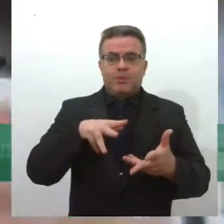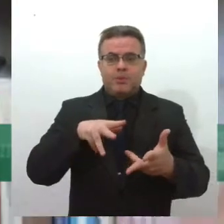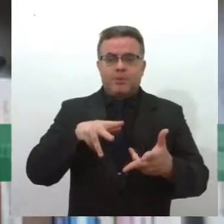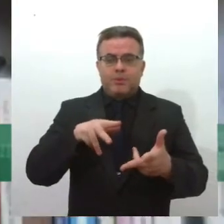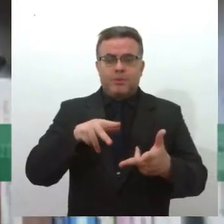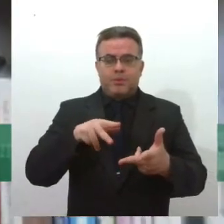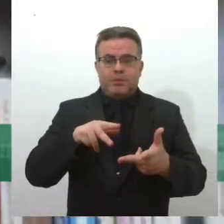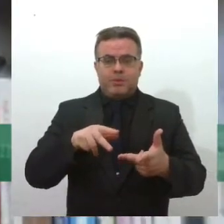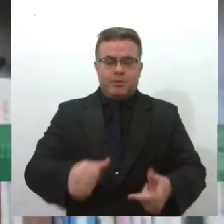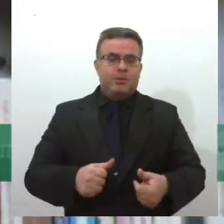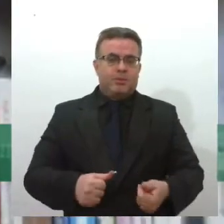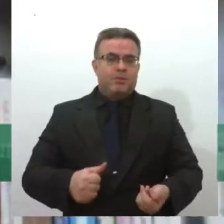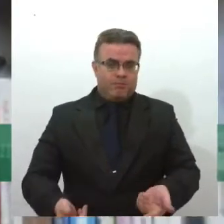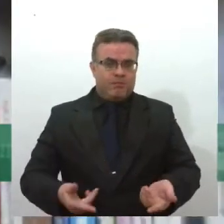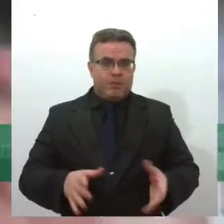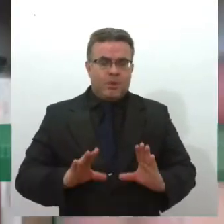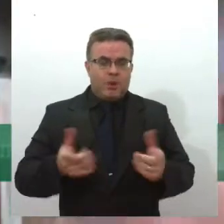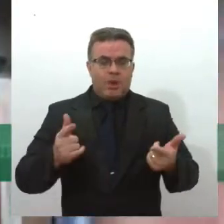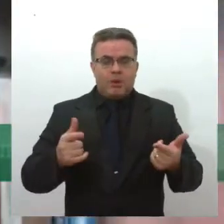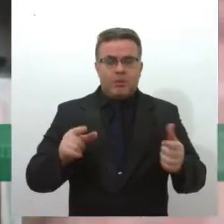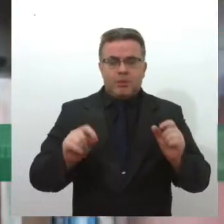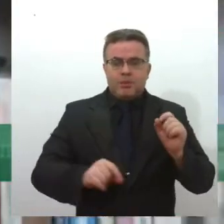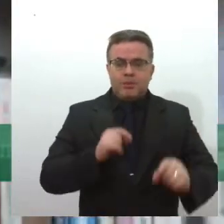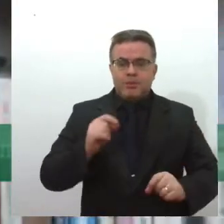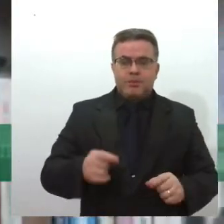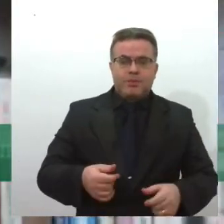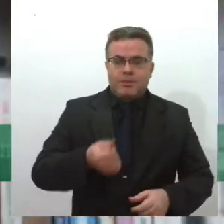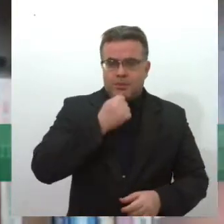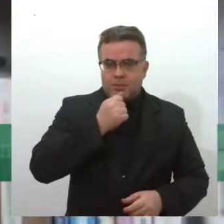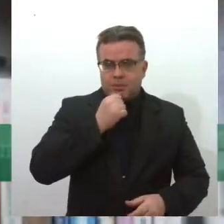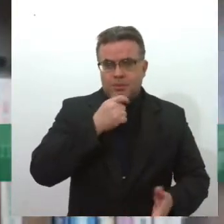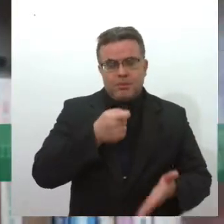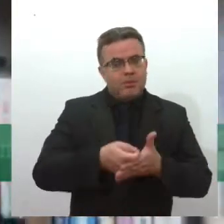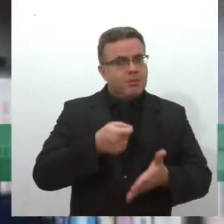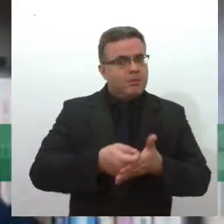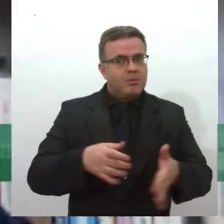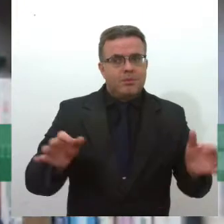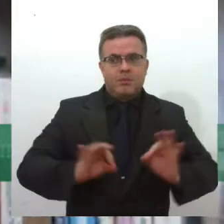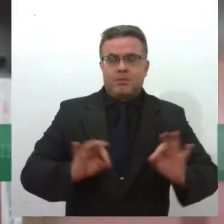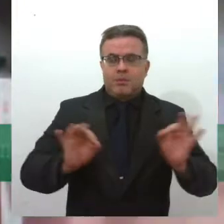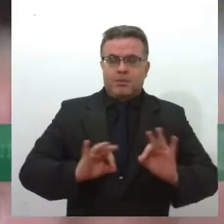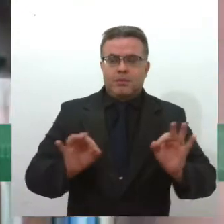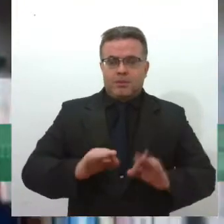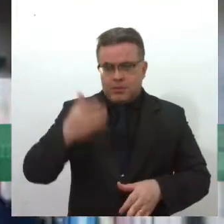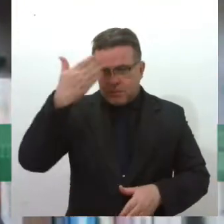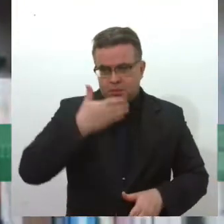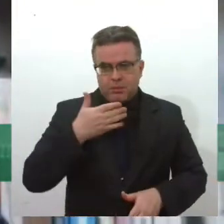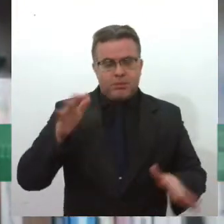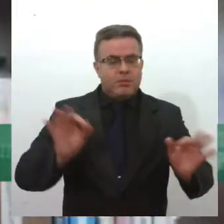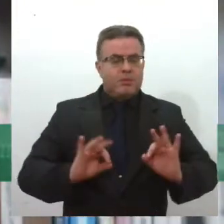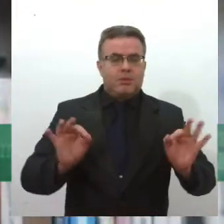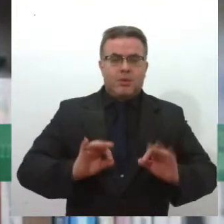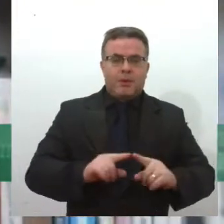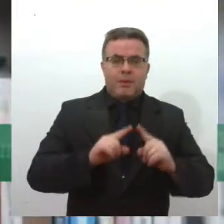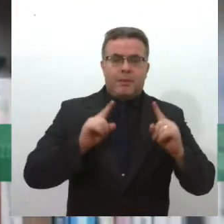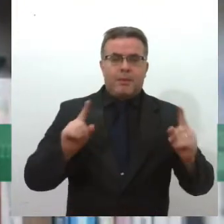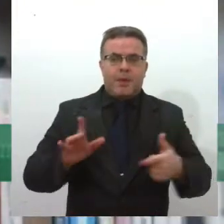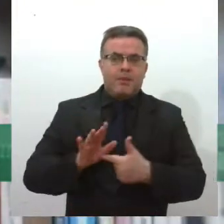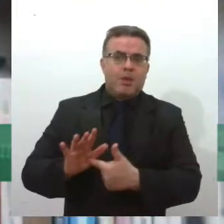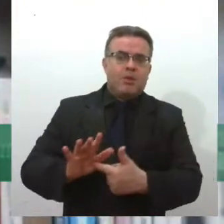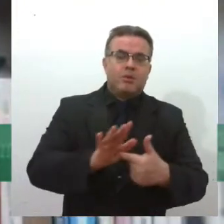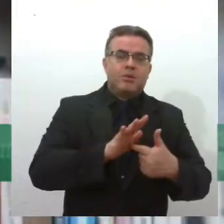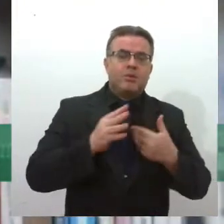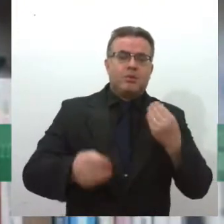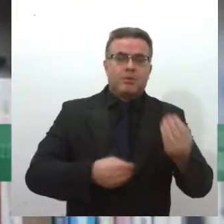com inversão do ônus da prova. Não se exigia a prova do ato em si, mas a riqueza desproporcional